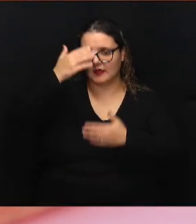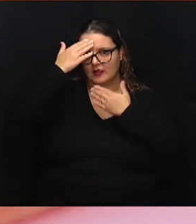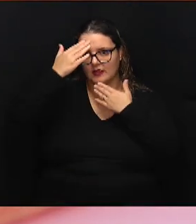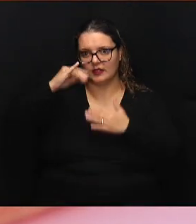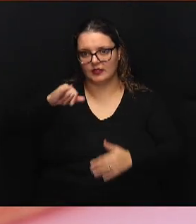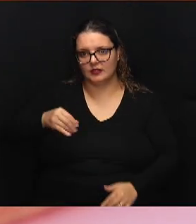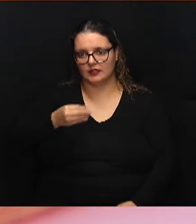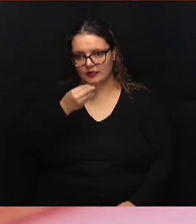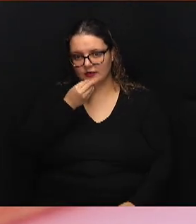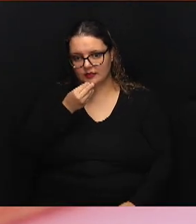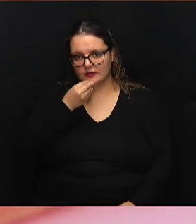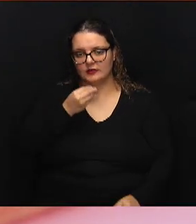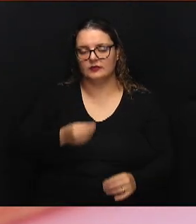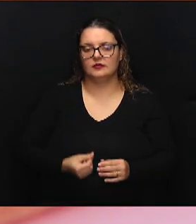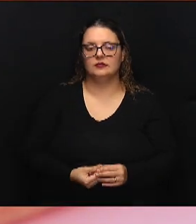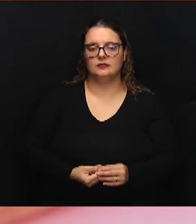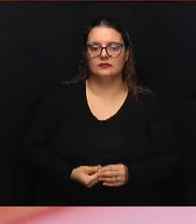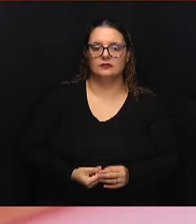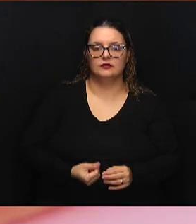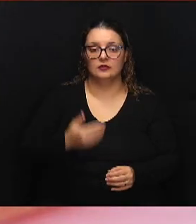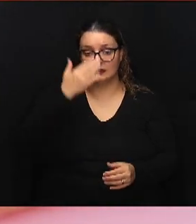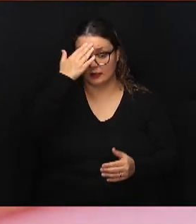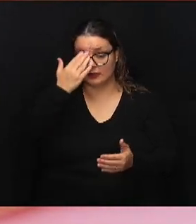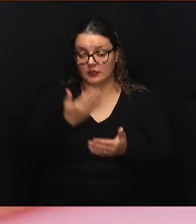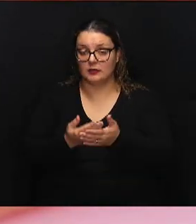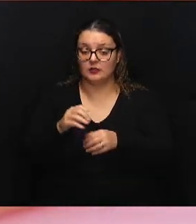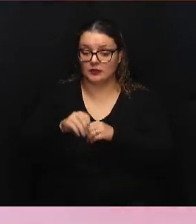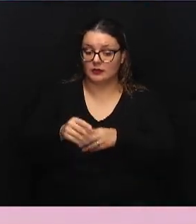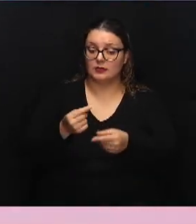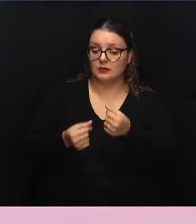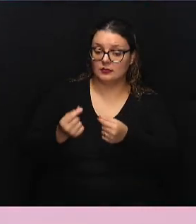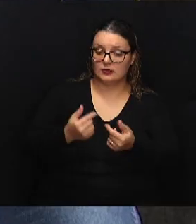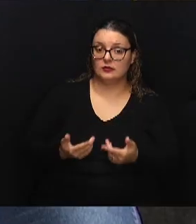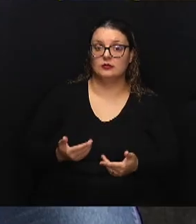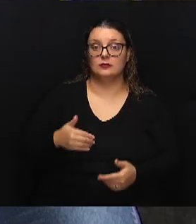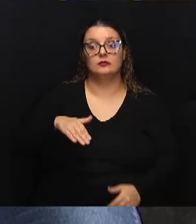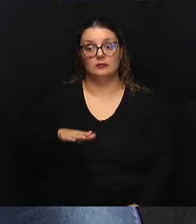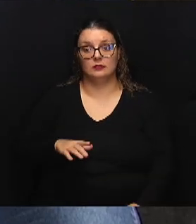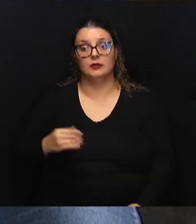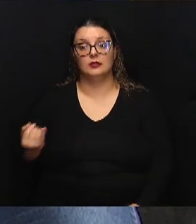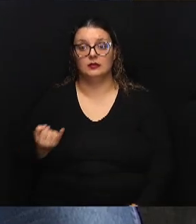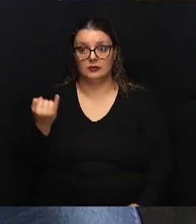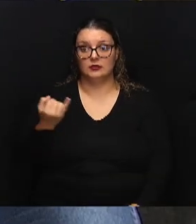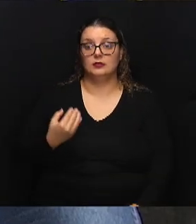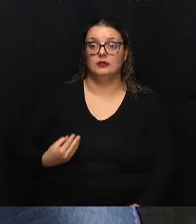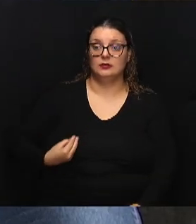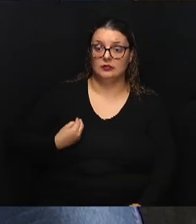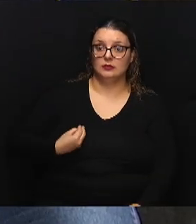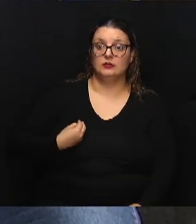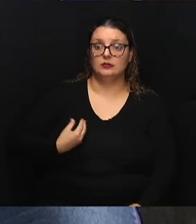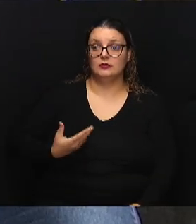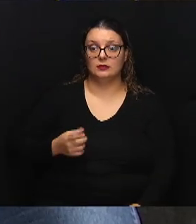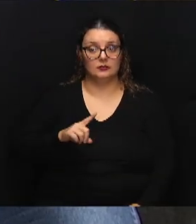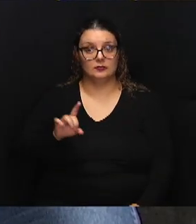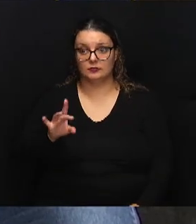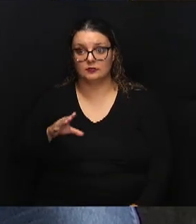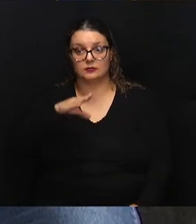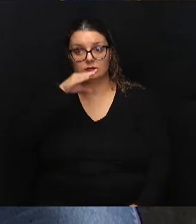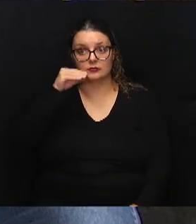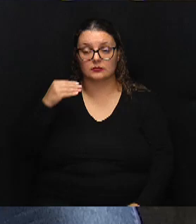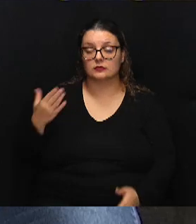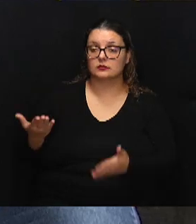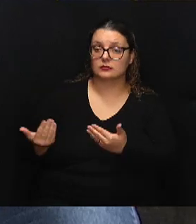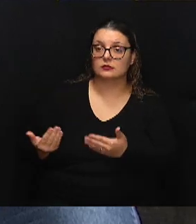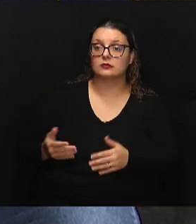oportunidade. Acredito que a educação financeira cada vez mais se torna importante na vida não só dos adolescentes,